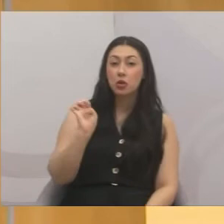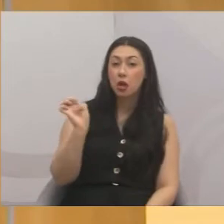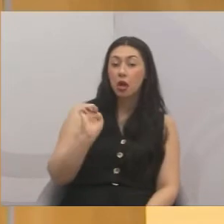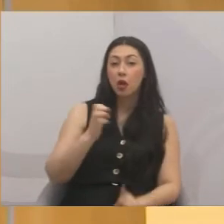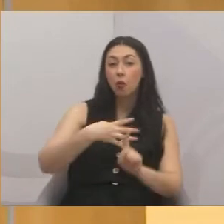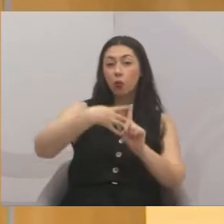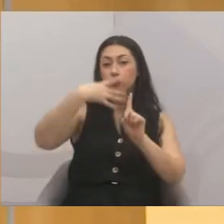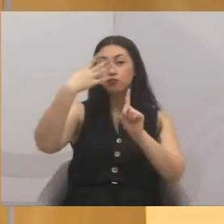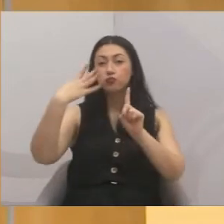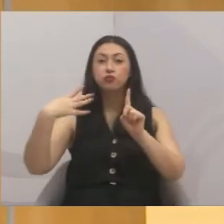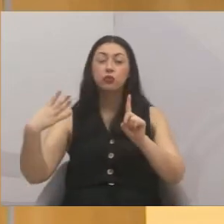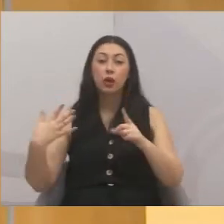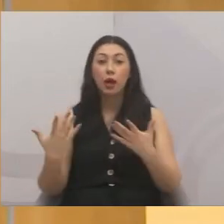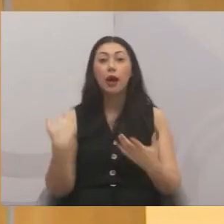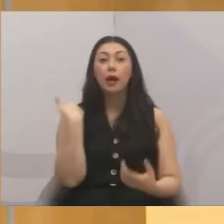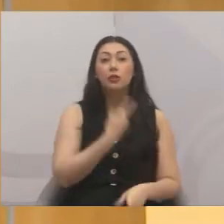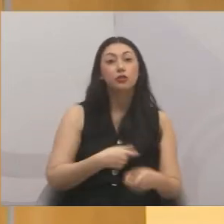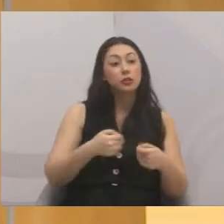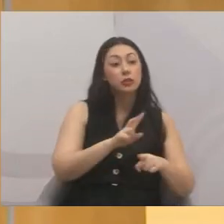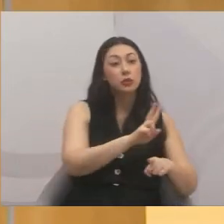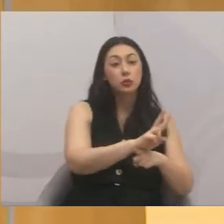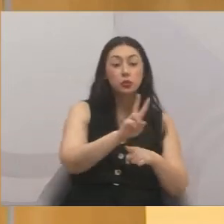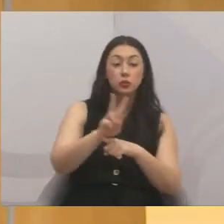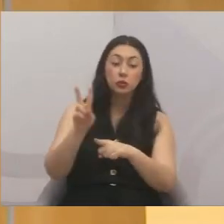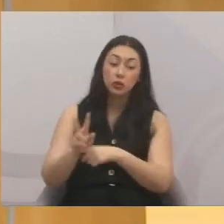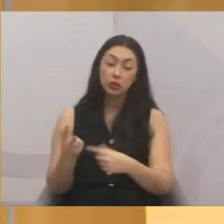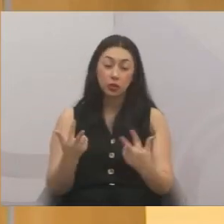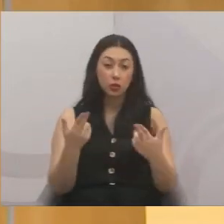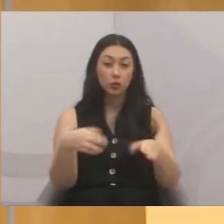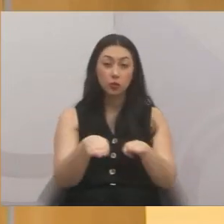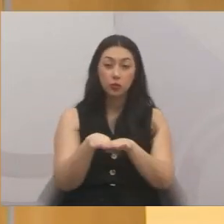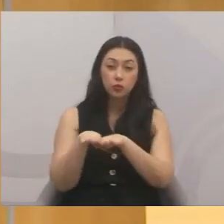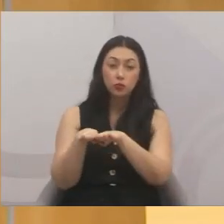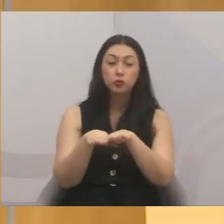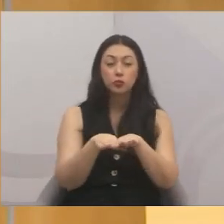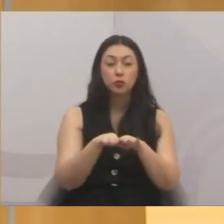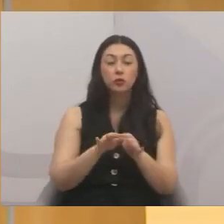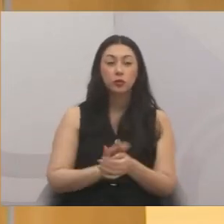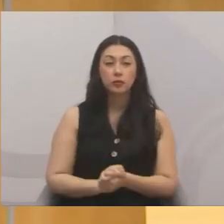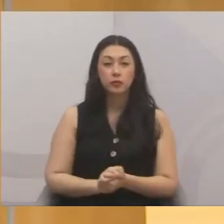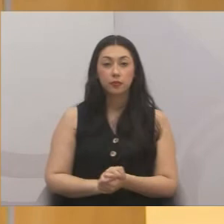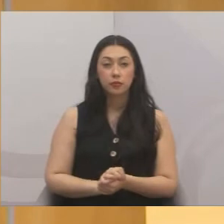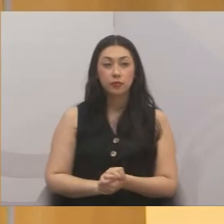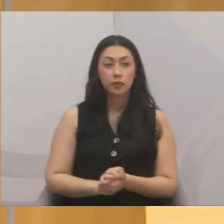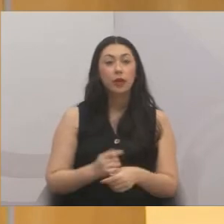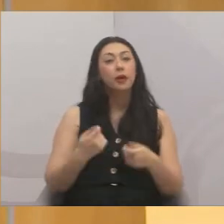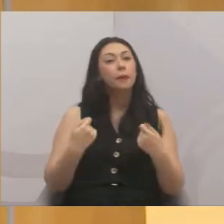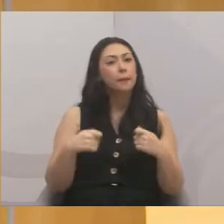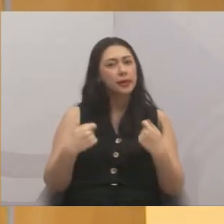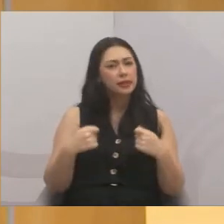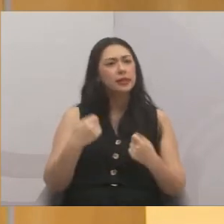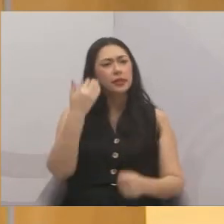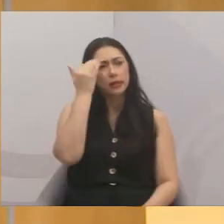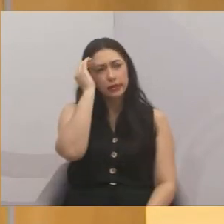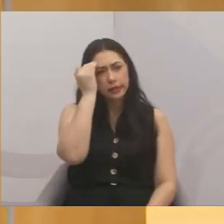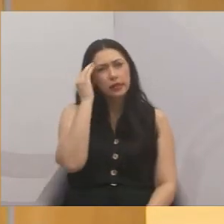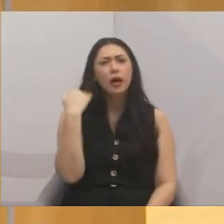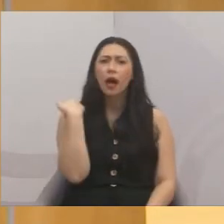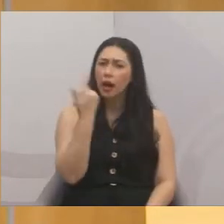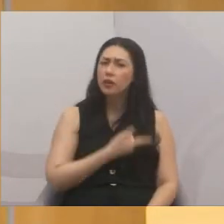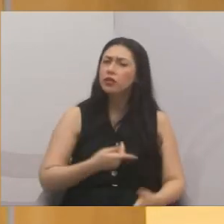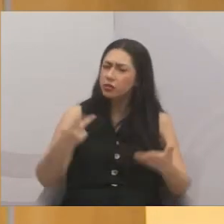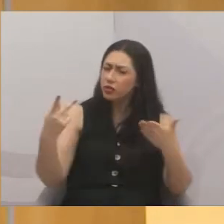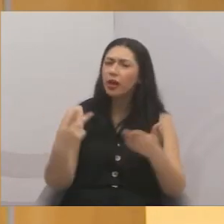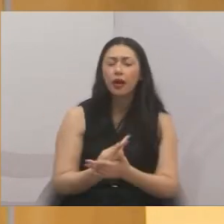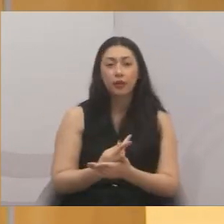gente precisa cuidar das pessoas de forma igual e integral. A gente precisa assumir que a gente está errando. Mas a